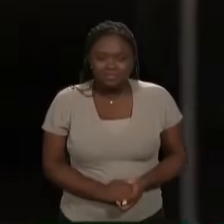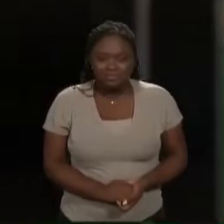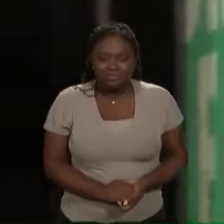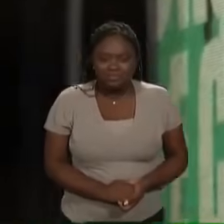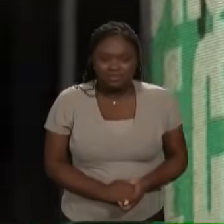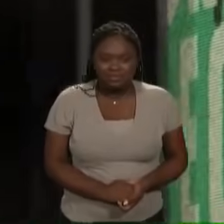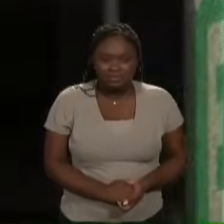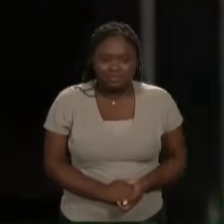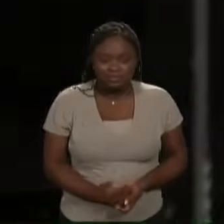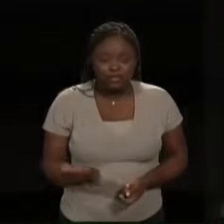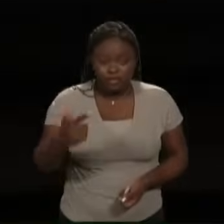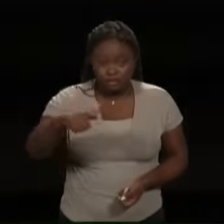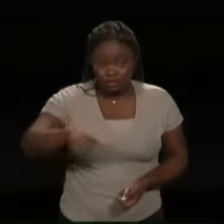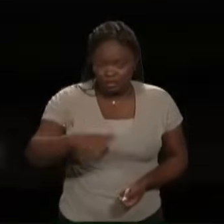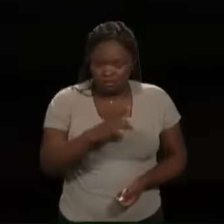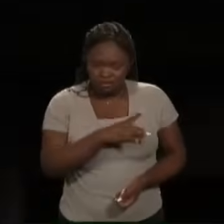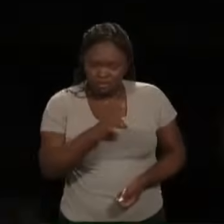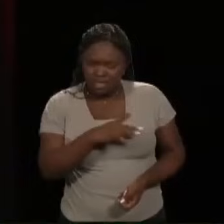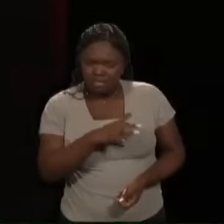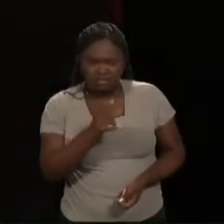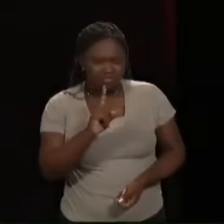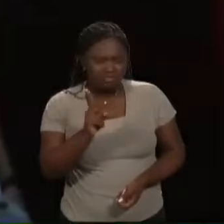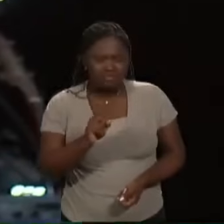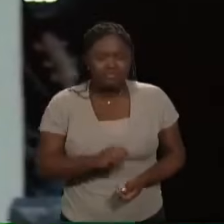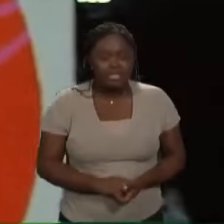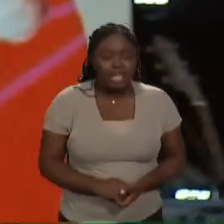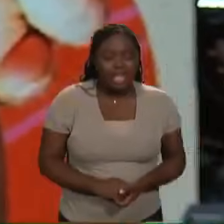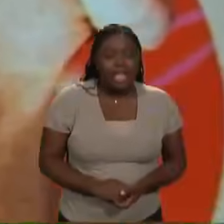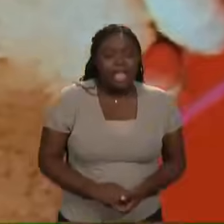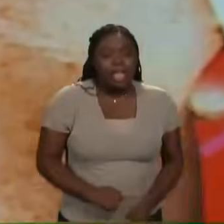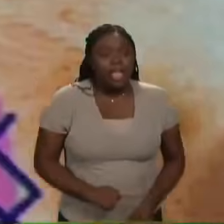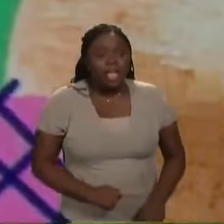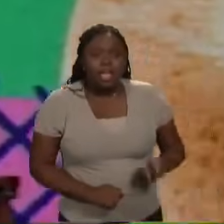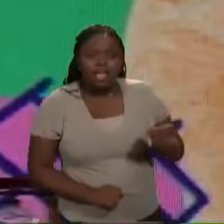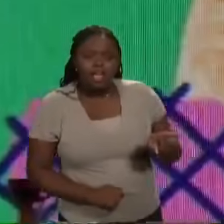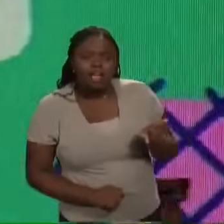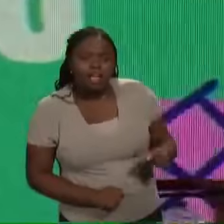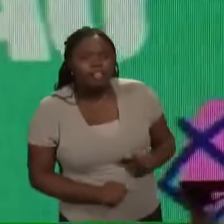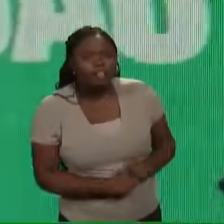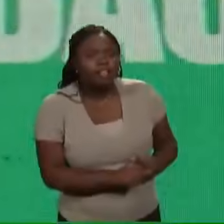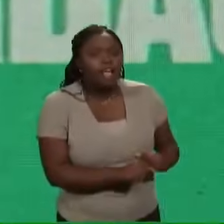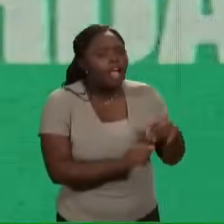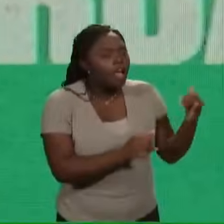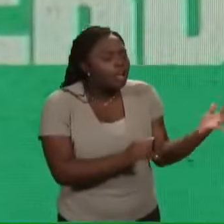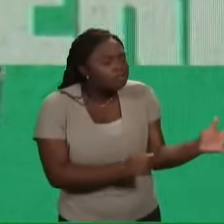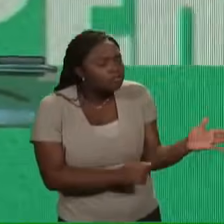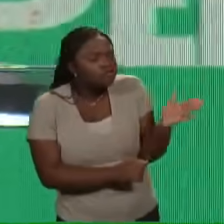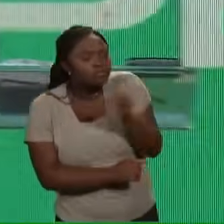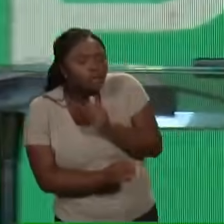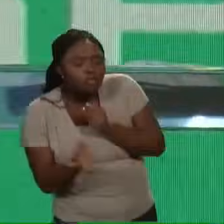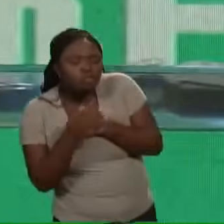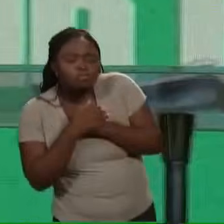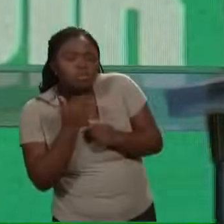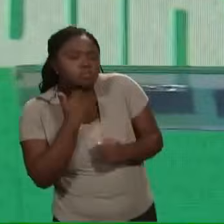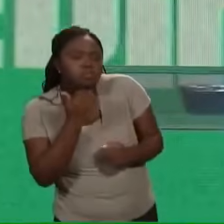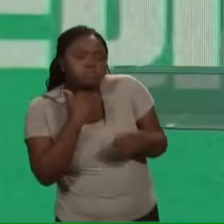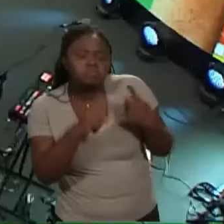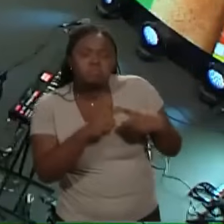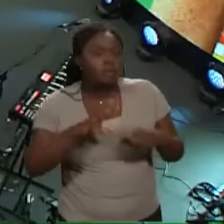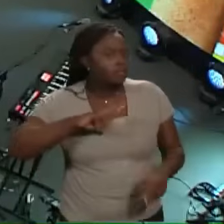Vou falar de novo, se você ficou com medo, não fica com medo não. Ele não vai passar pano para ninguém porque não é o STF.